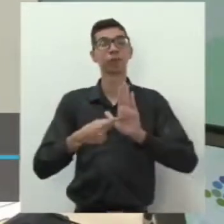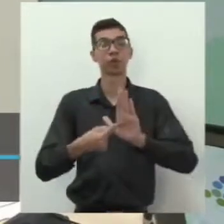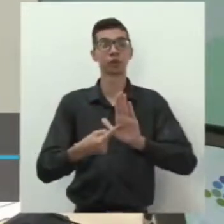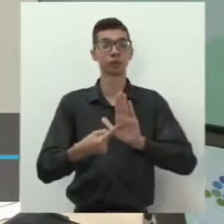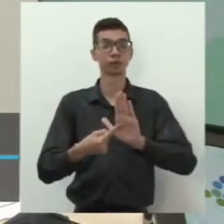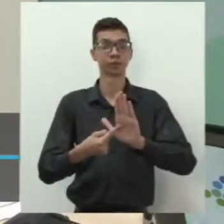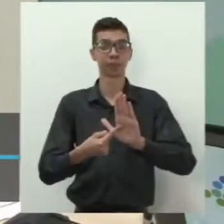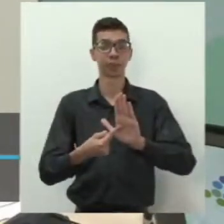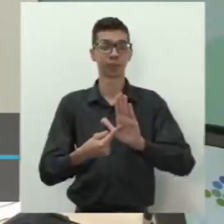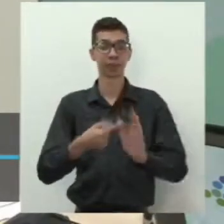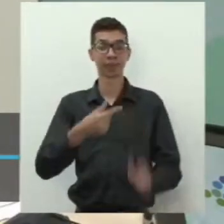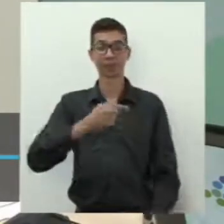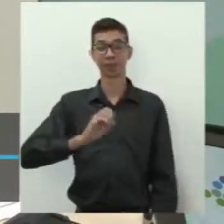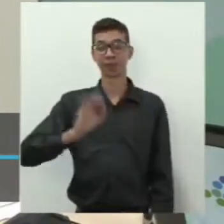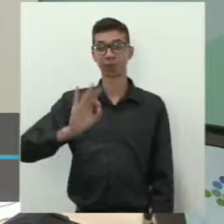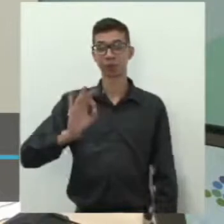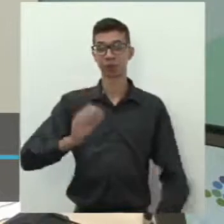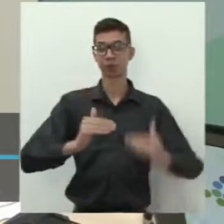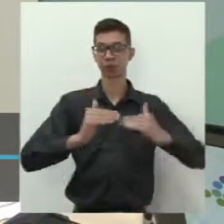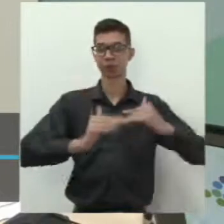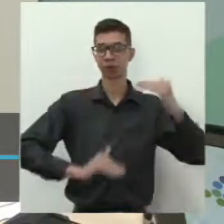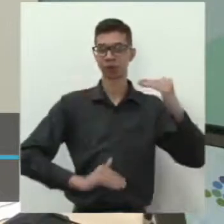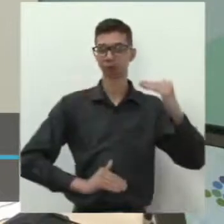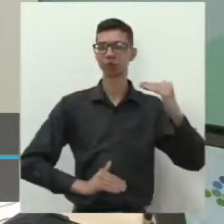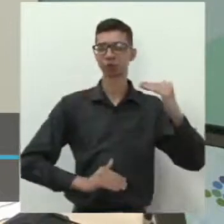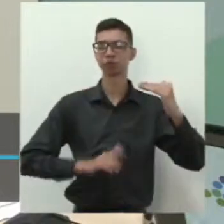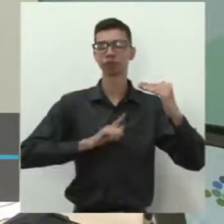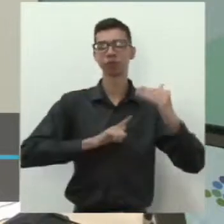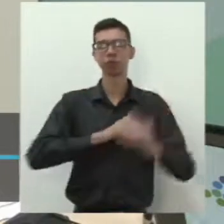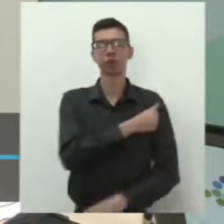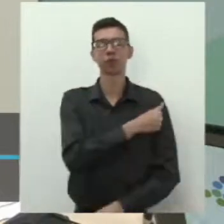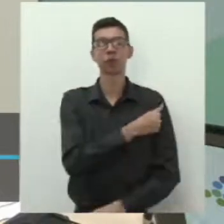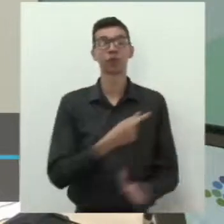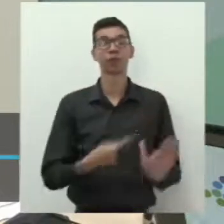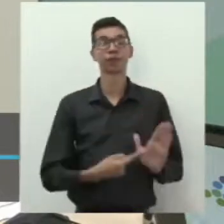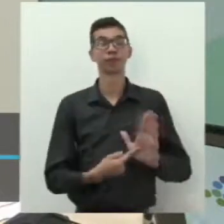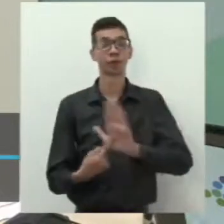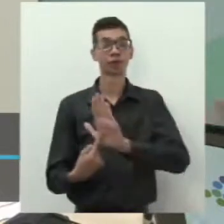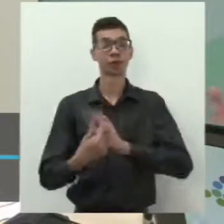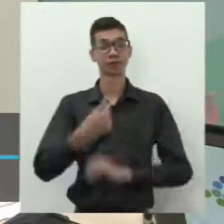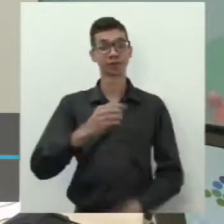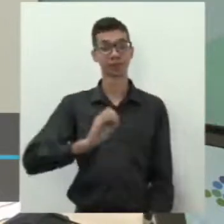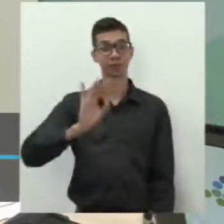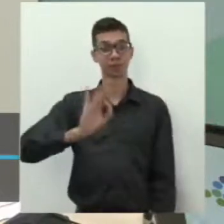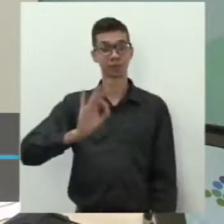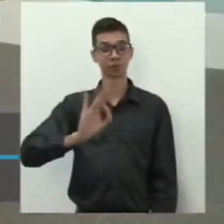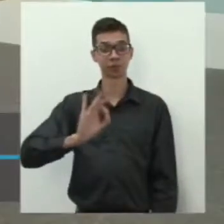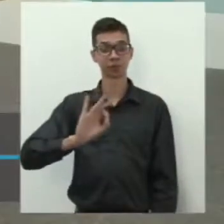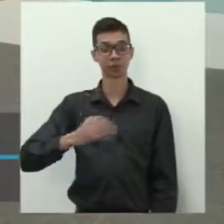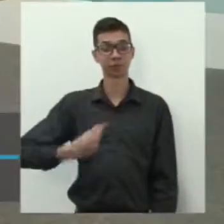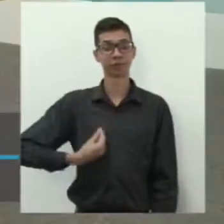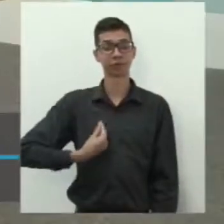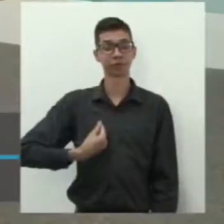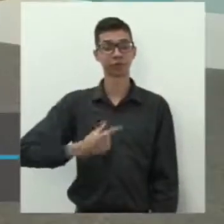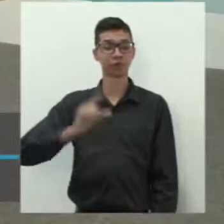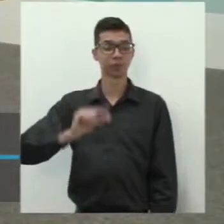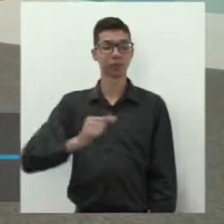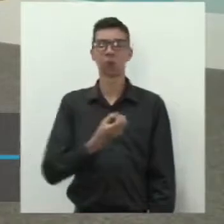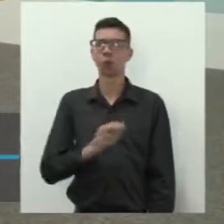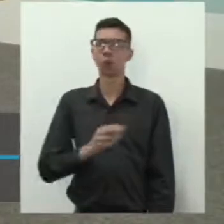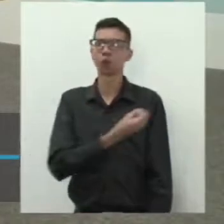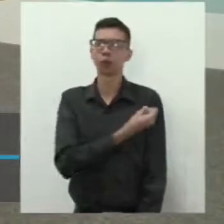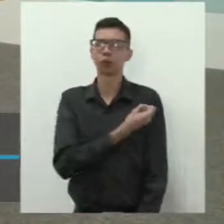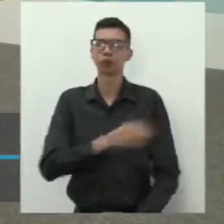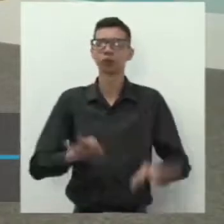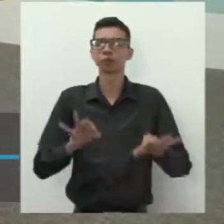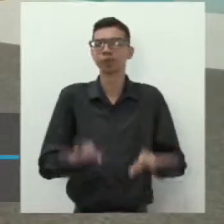menos de 70%. Só vai aparecer os alunos com frequência de menos de 70%. Ou tá? mesmo no número absoluto, né? Exatamente, mesmo no